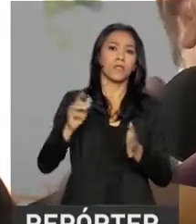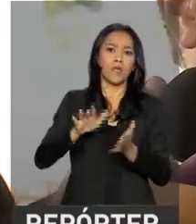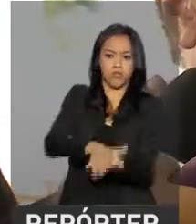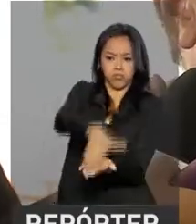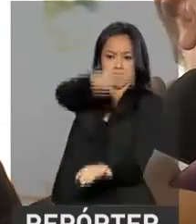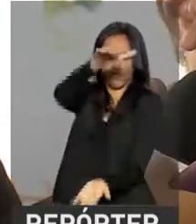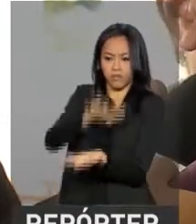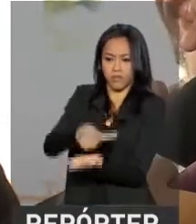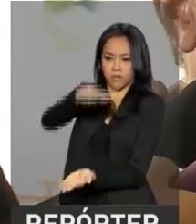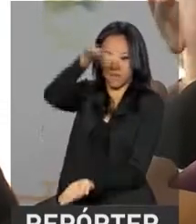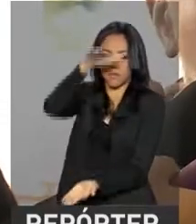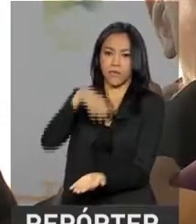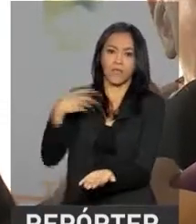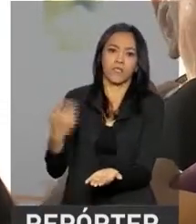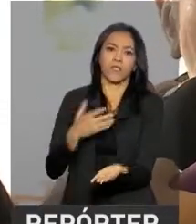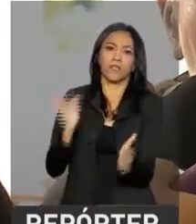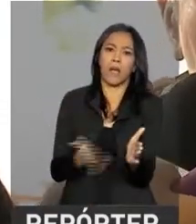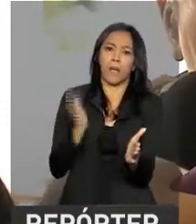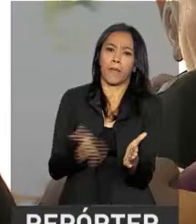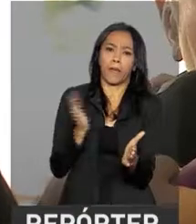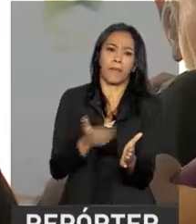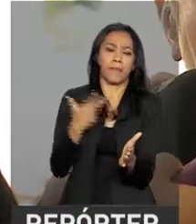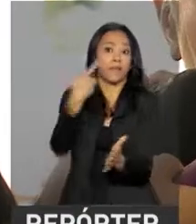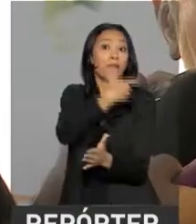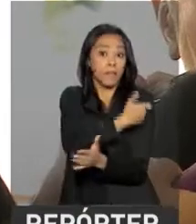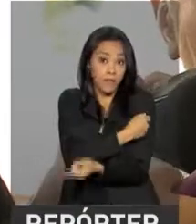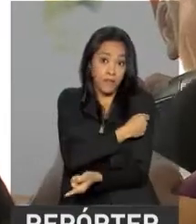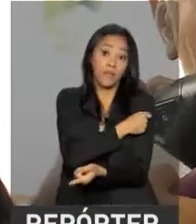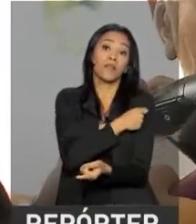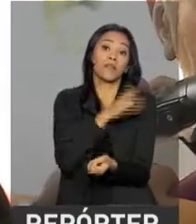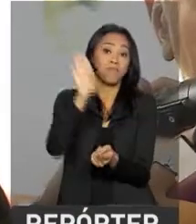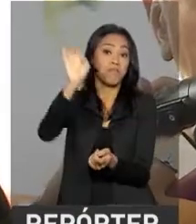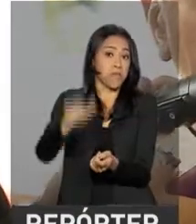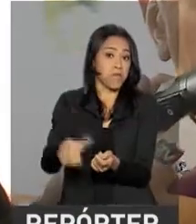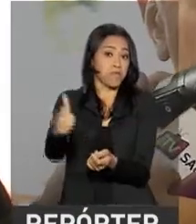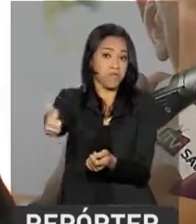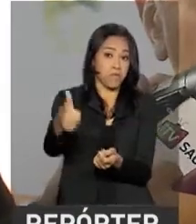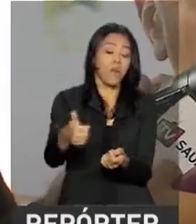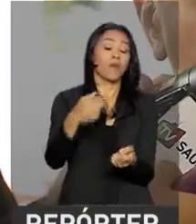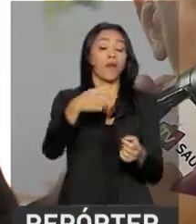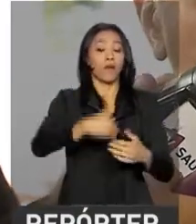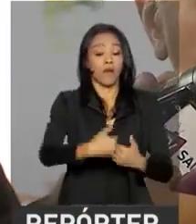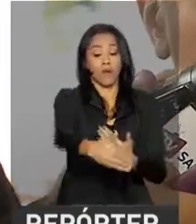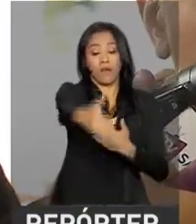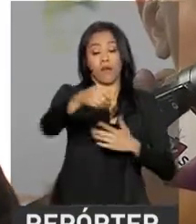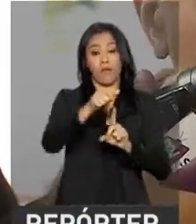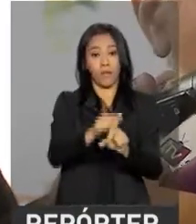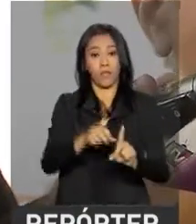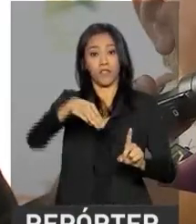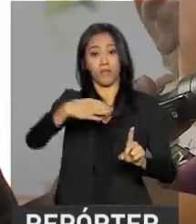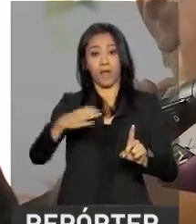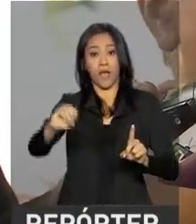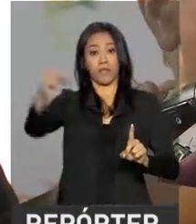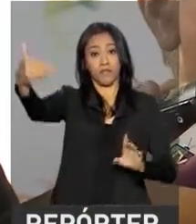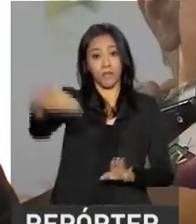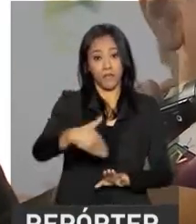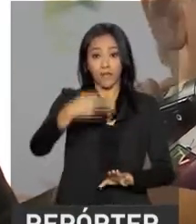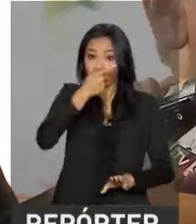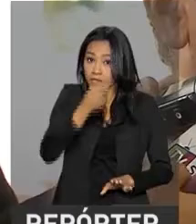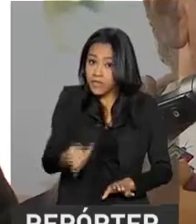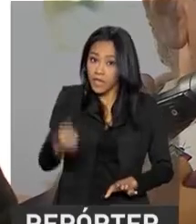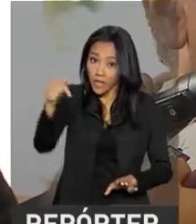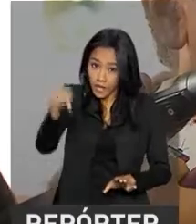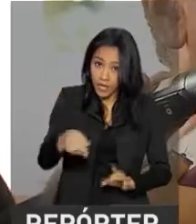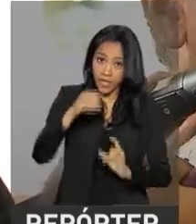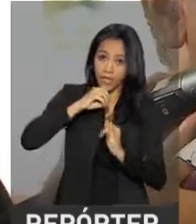eles fizeram essa parceria bem sucedida nós estamos já para o mês de março com a visita da anvisa aqui para a validação dessa